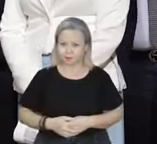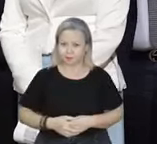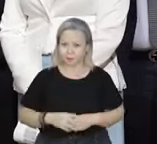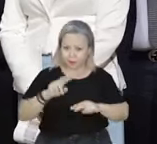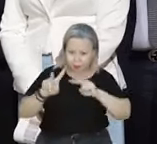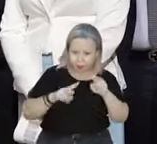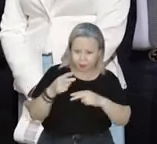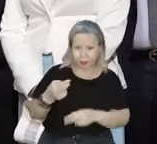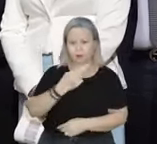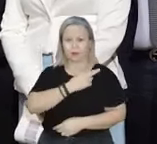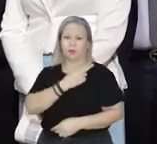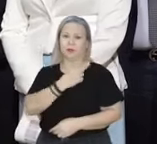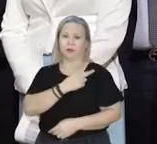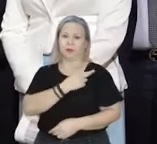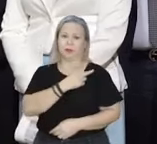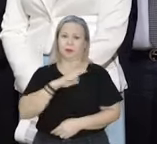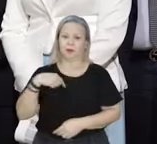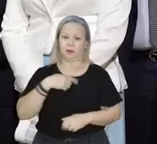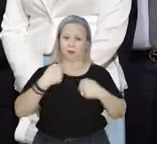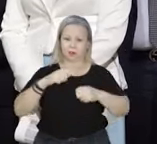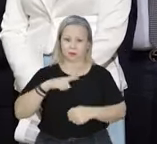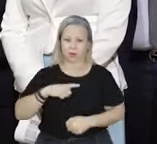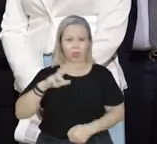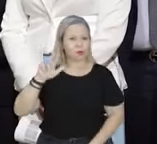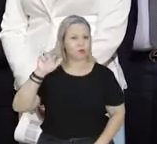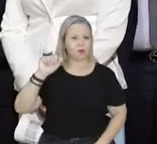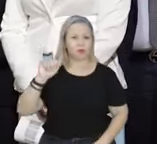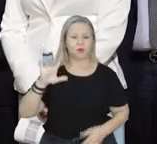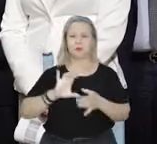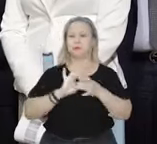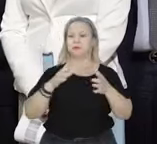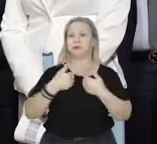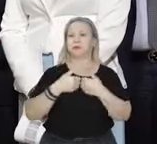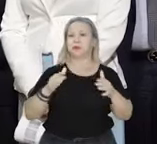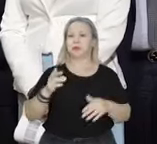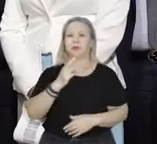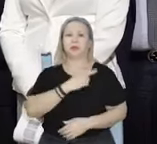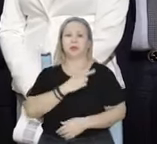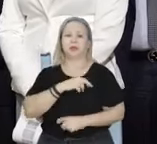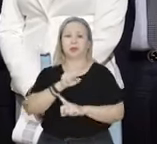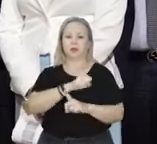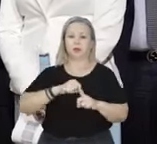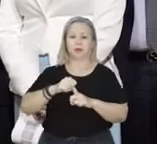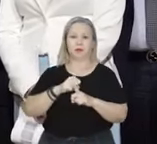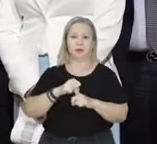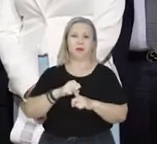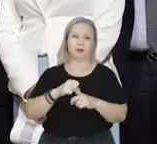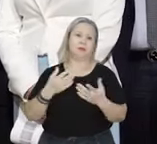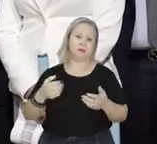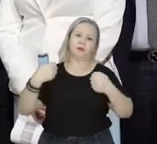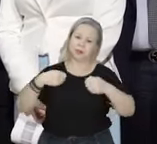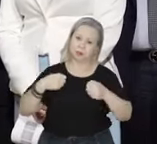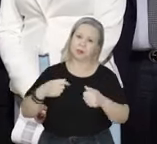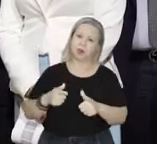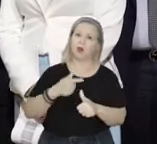de responsabilidade. Mas nós jamais vamos abrir mão de ter a responsabilidade social colocado em primeiro lugar, porque nós